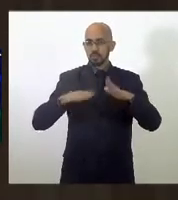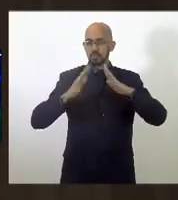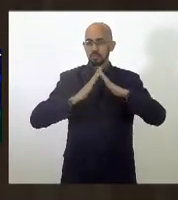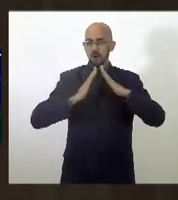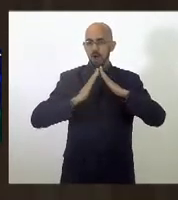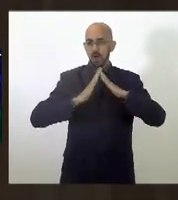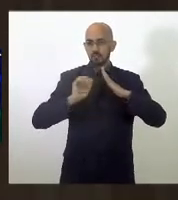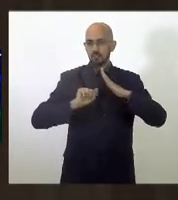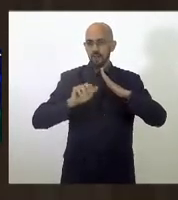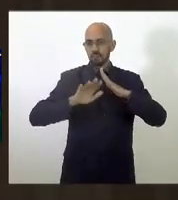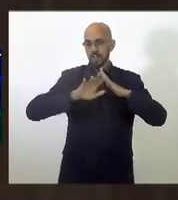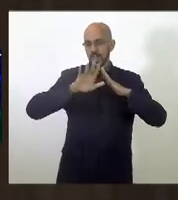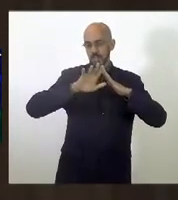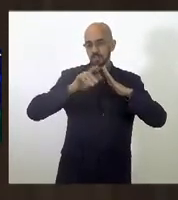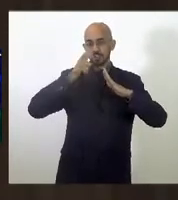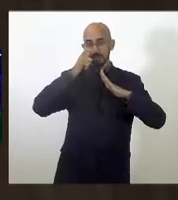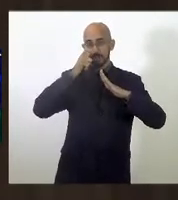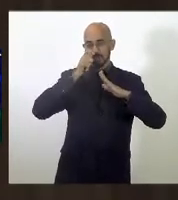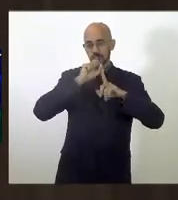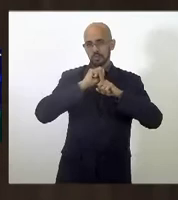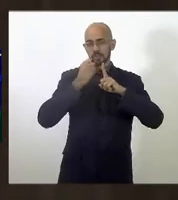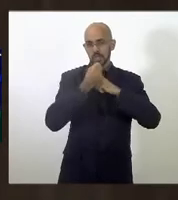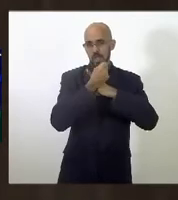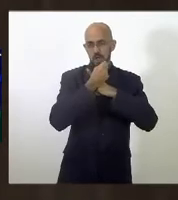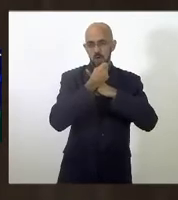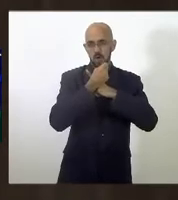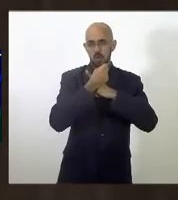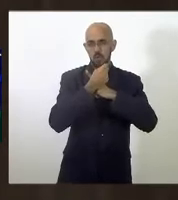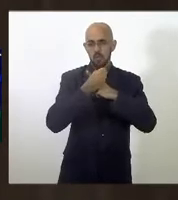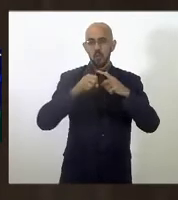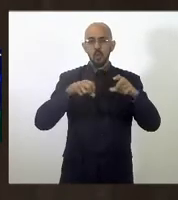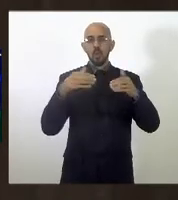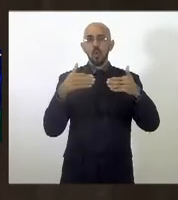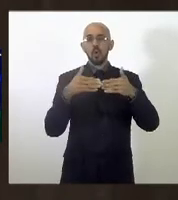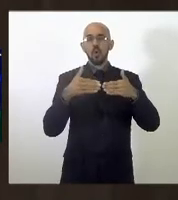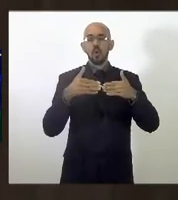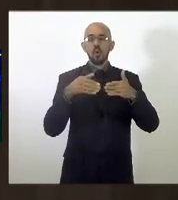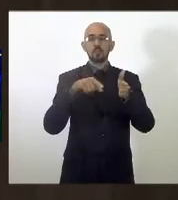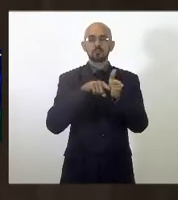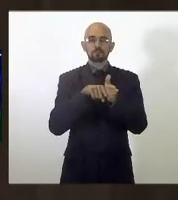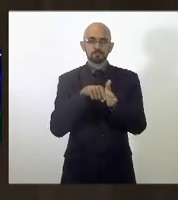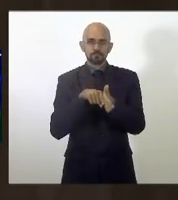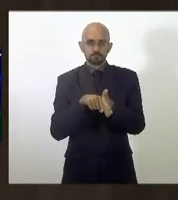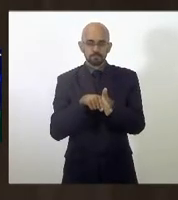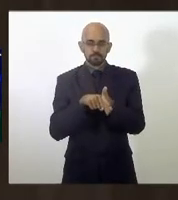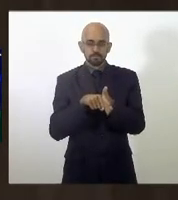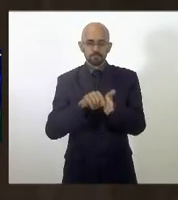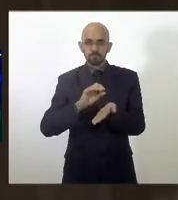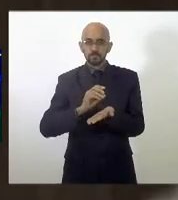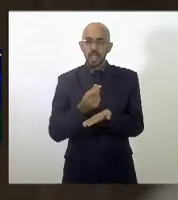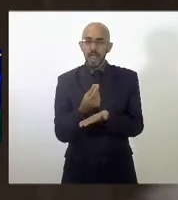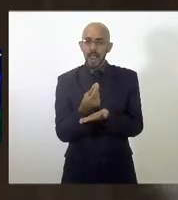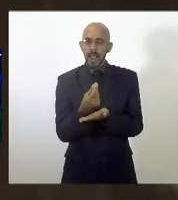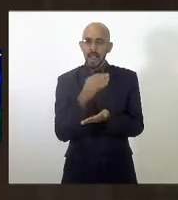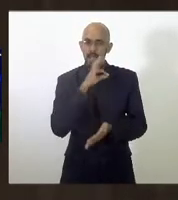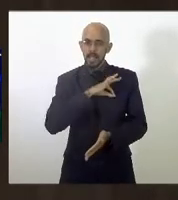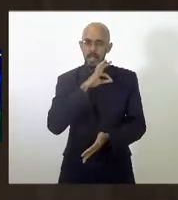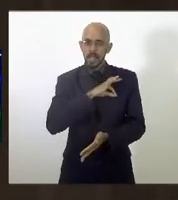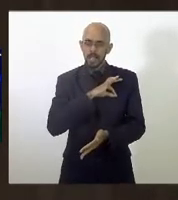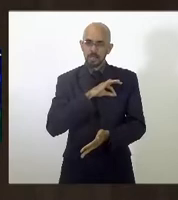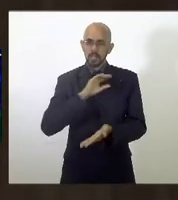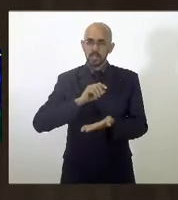áreas de especial interesse social, segundo a pesquisa Economia das Favelas, Renda e Consumo nas Favelas